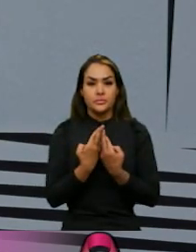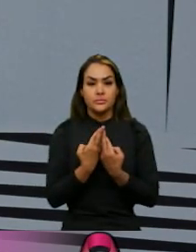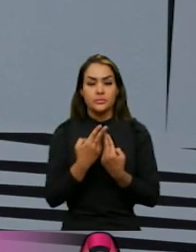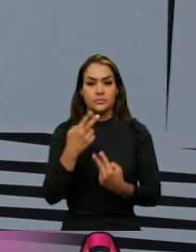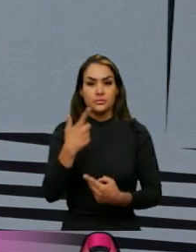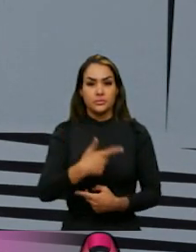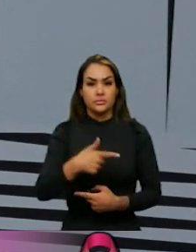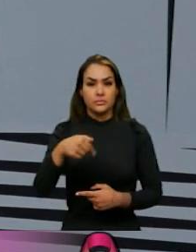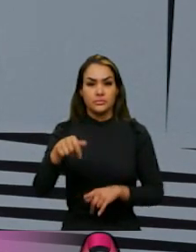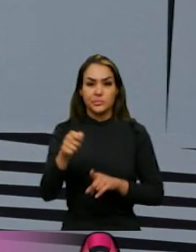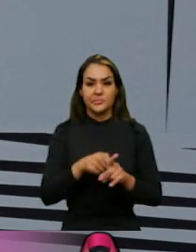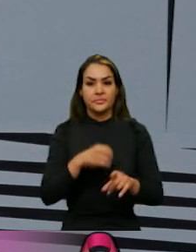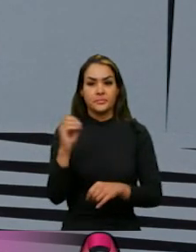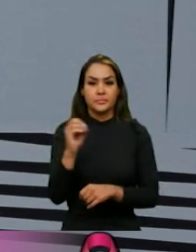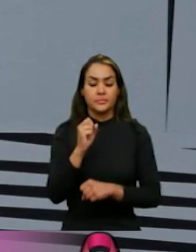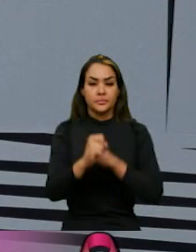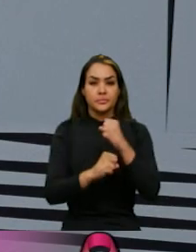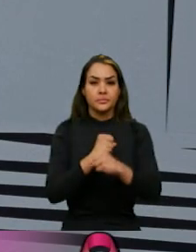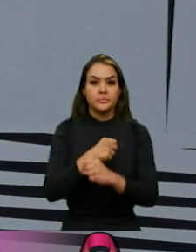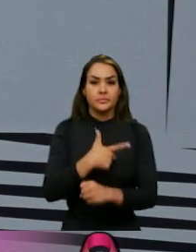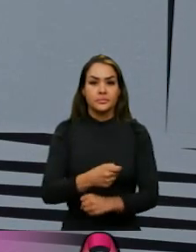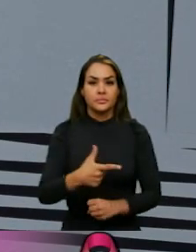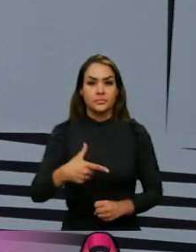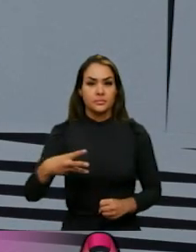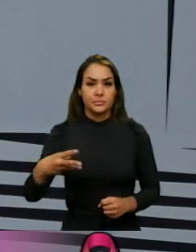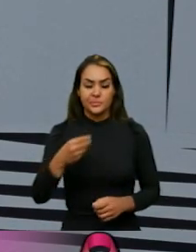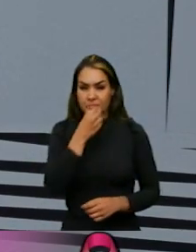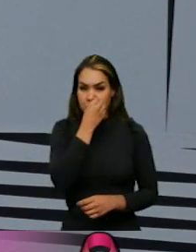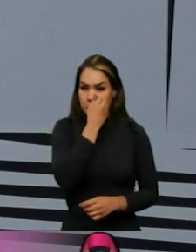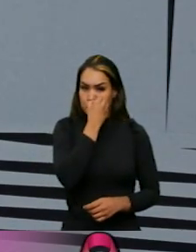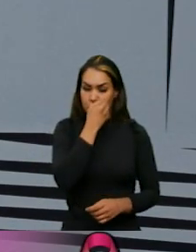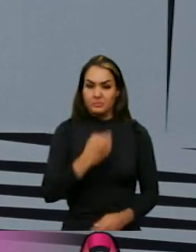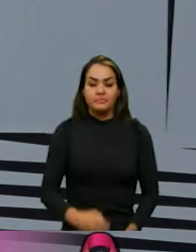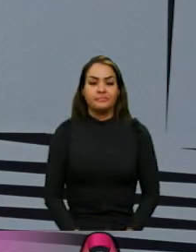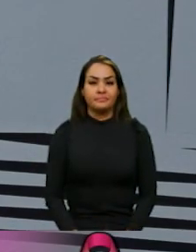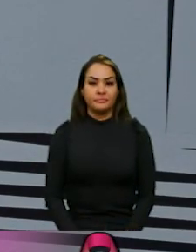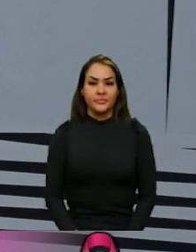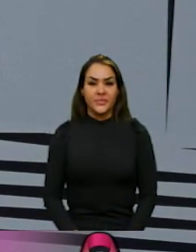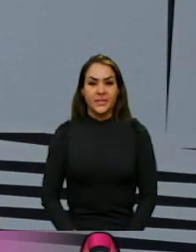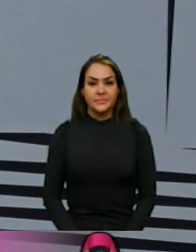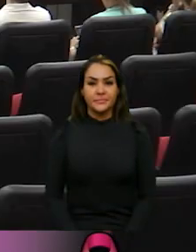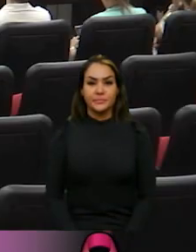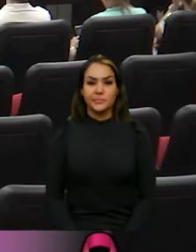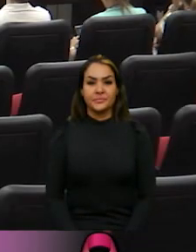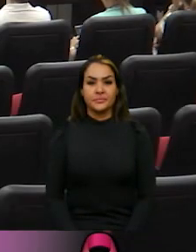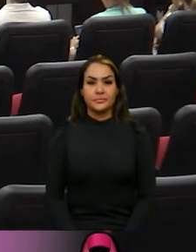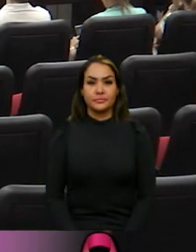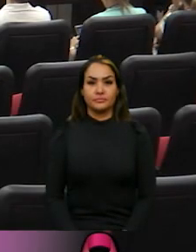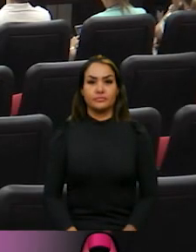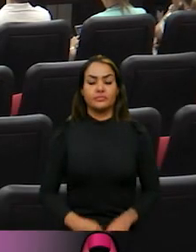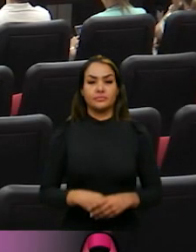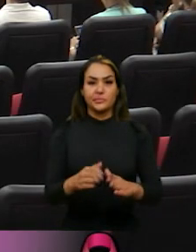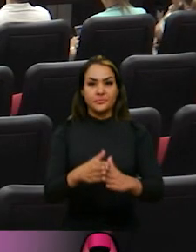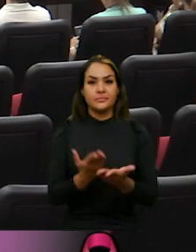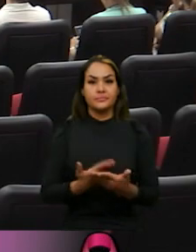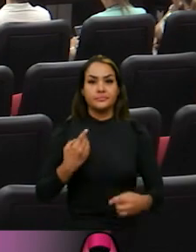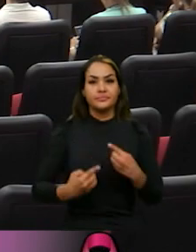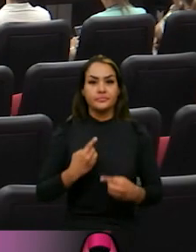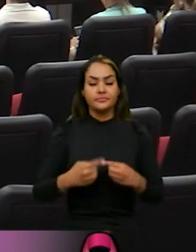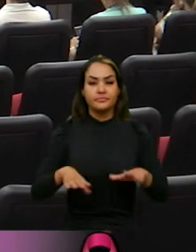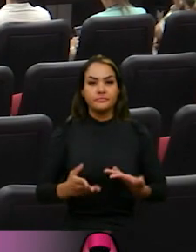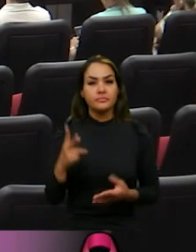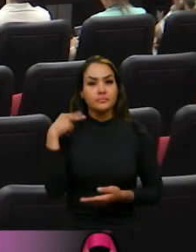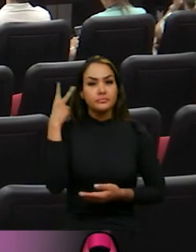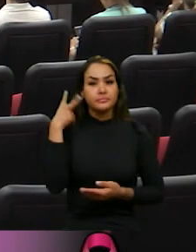Sessões, 27 de outubro de 2023, doutor Alceu, vereador PSD. O requerimento está em discussão. Com a